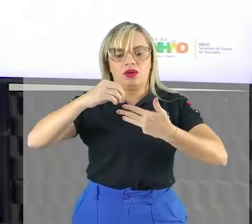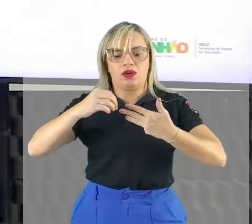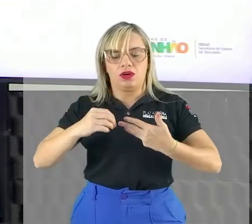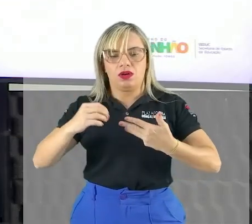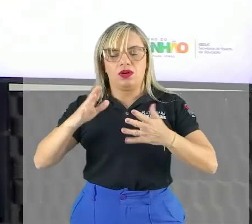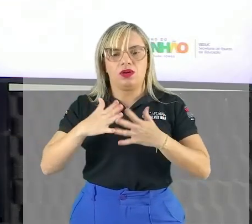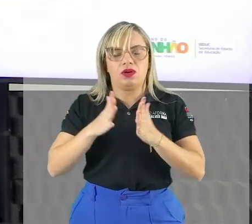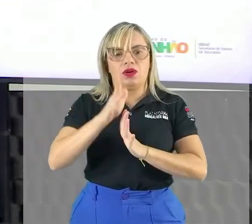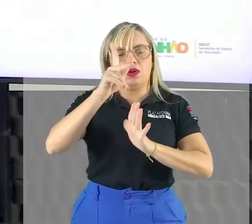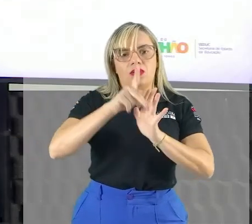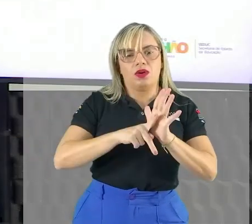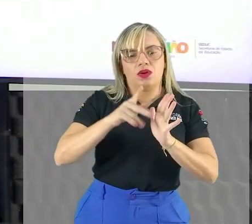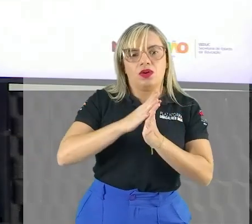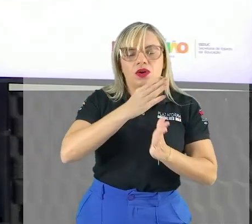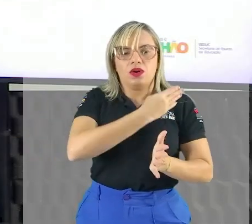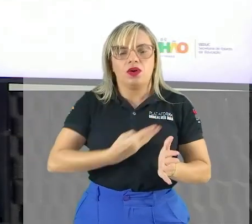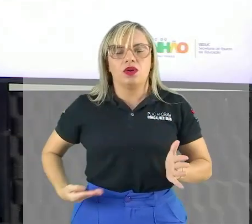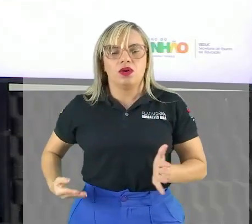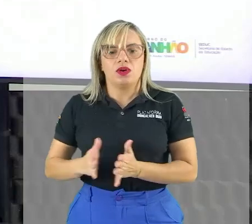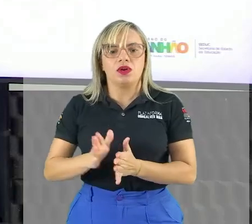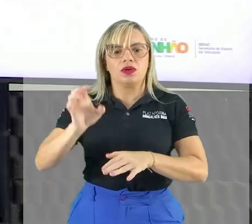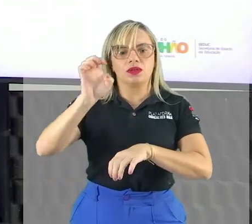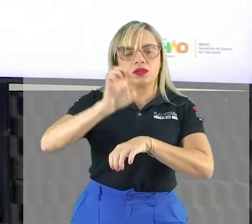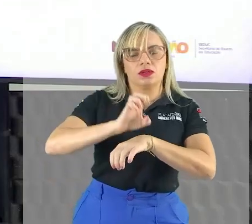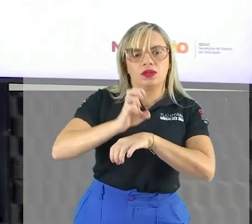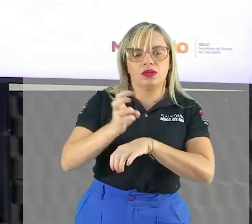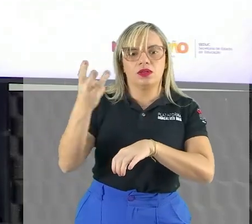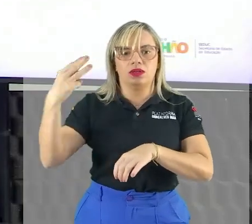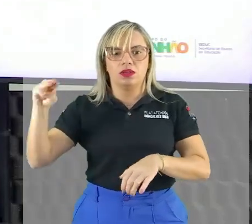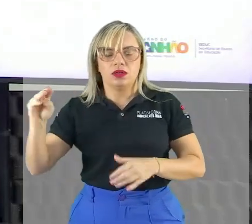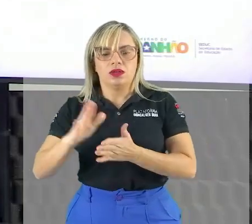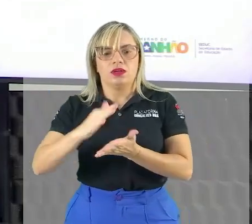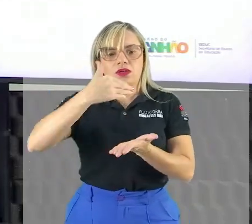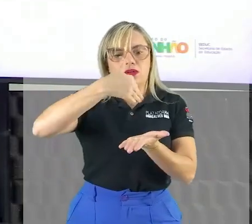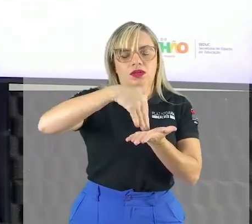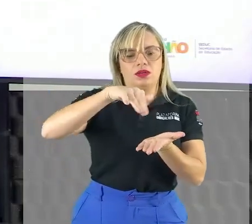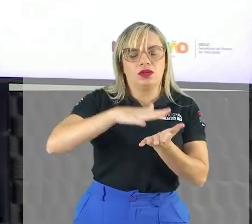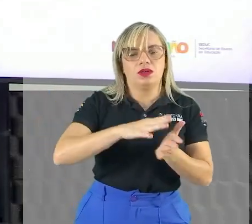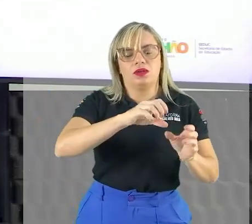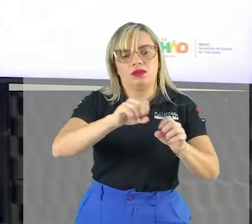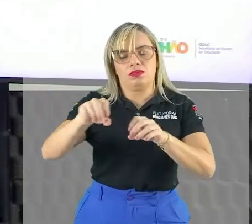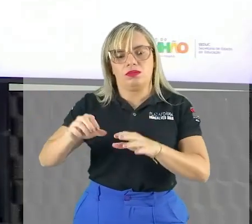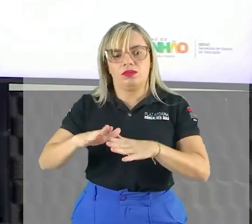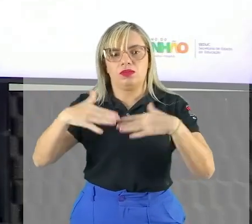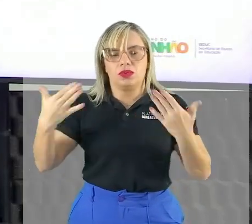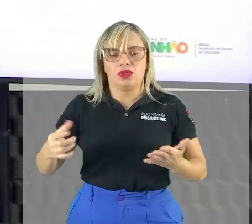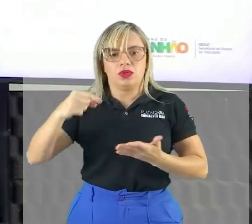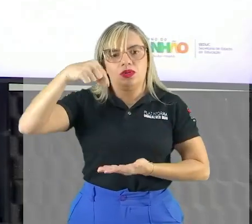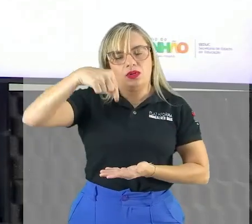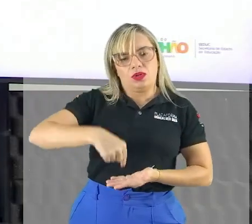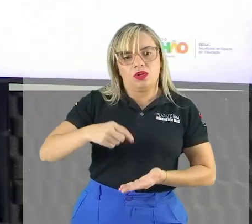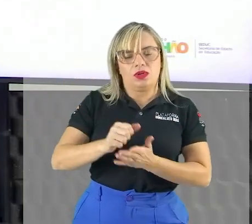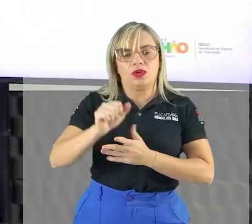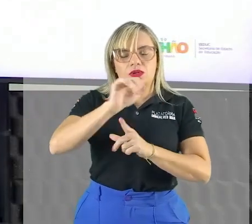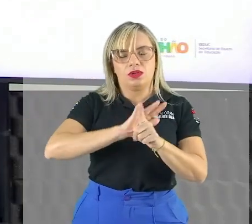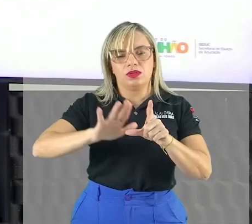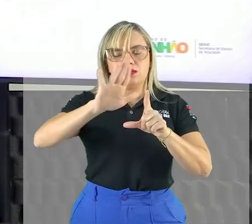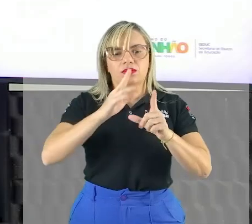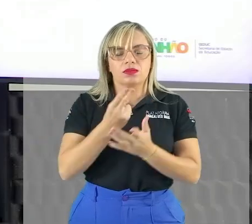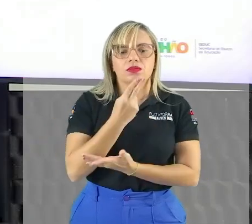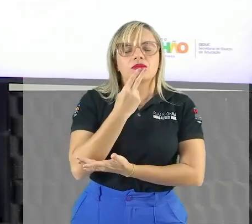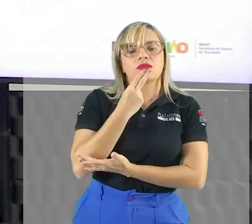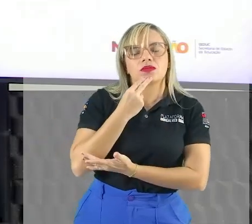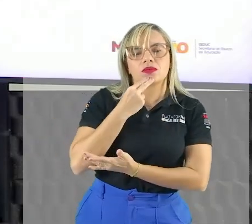um projeto do governo do estado do Maranhão, através da Secretaria de Estado da Educação. Estamos aqui na plataforma Gonçalves